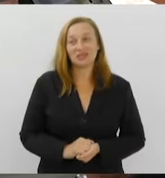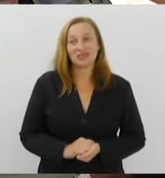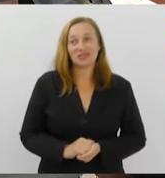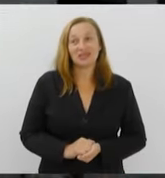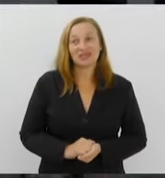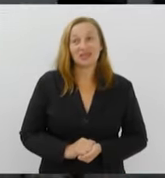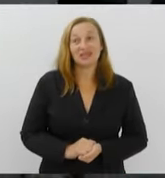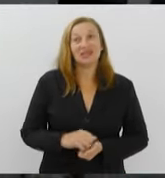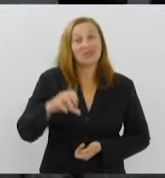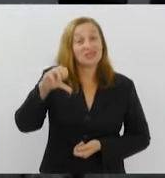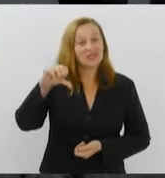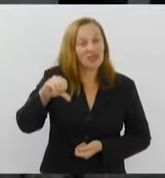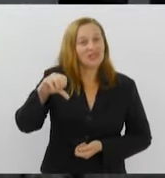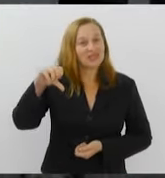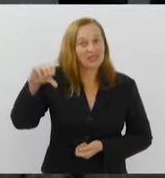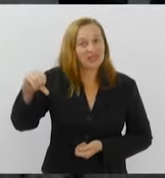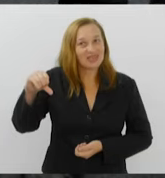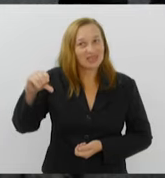com toda a vênia.